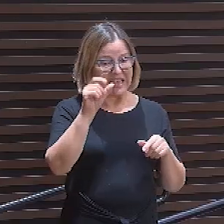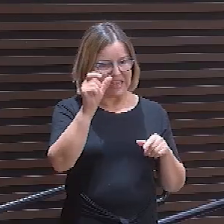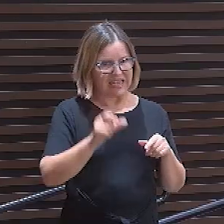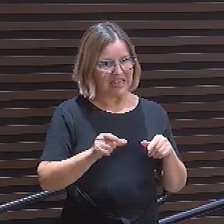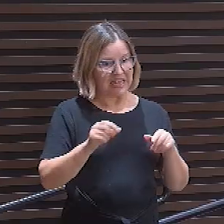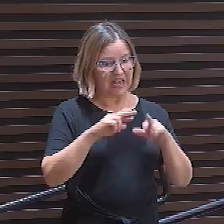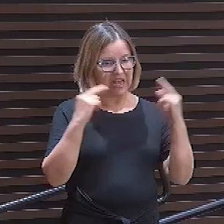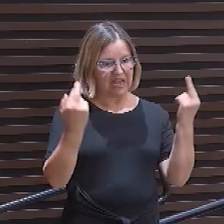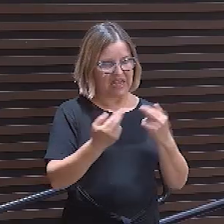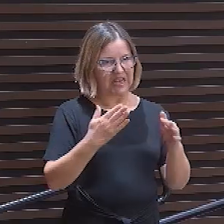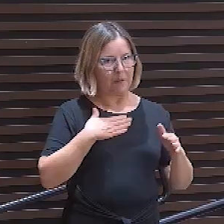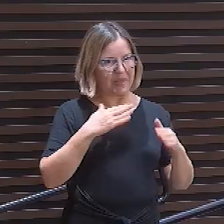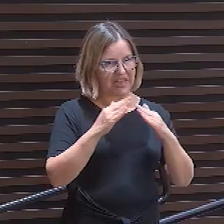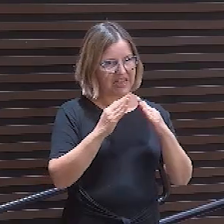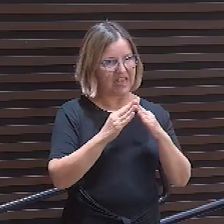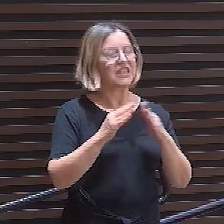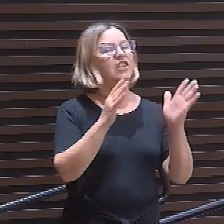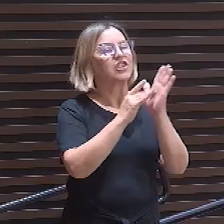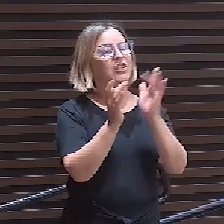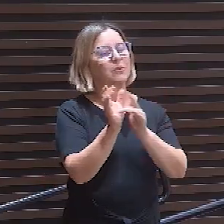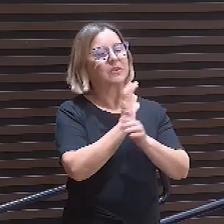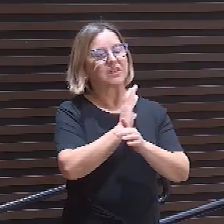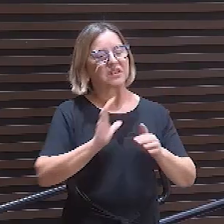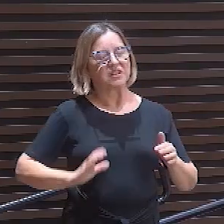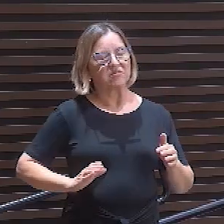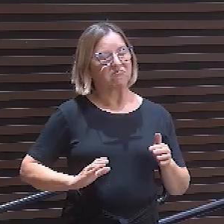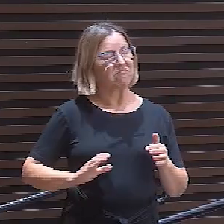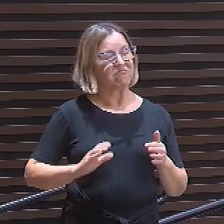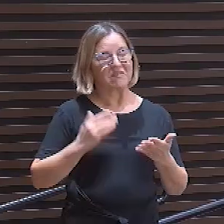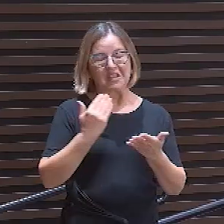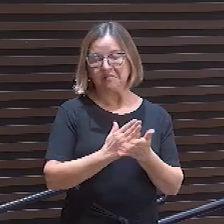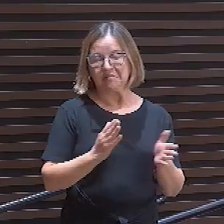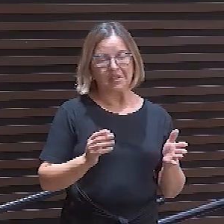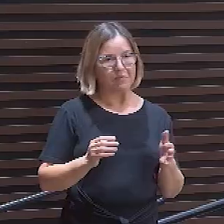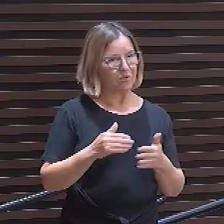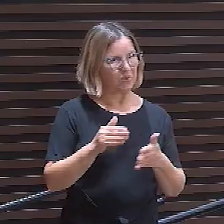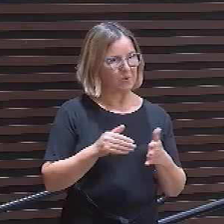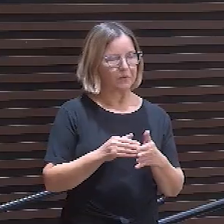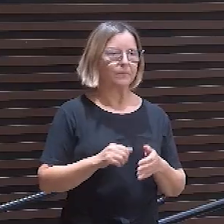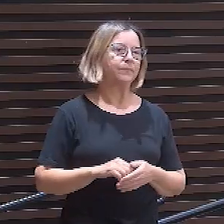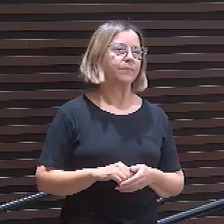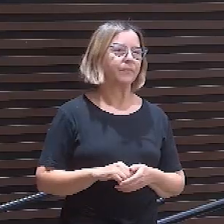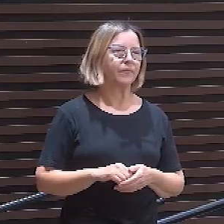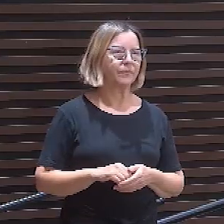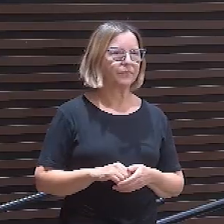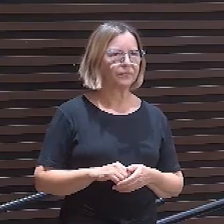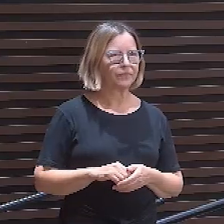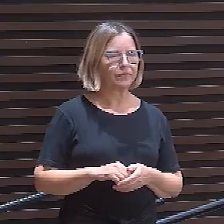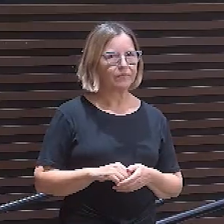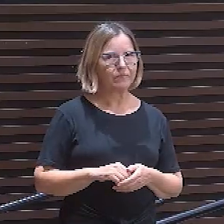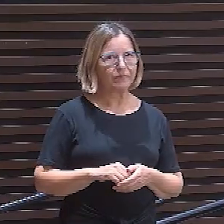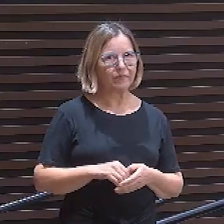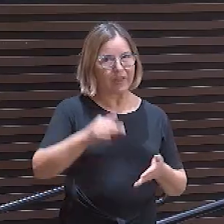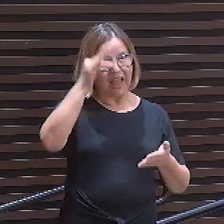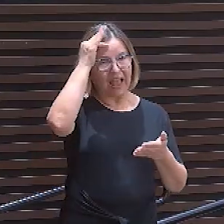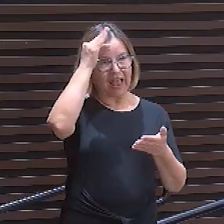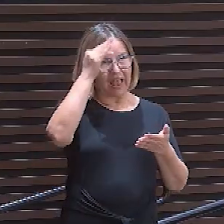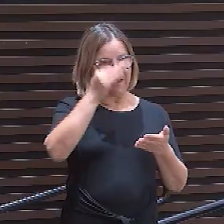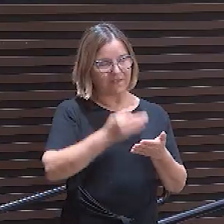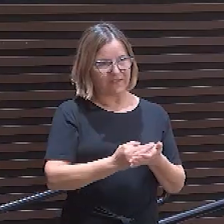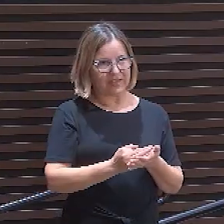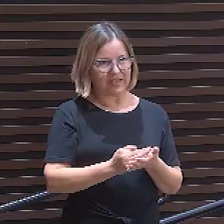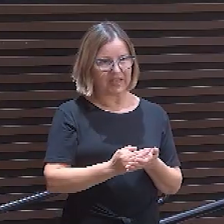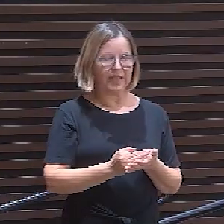Dr. Sproul, ele disse assim, a fé de Moisés é uma fé que anda em obediência, anda em